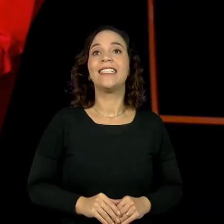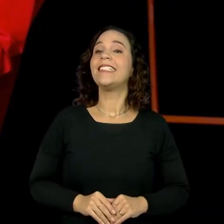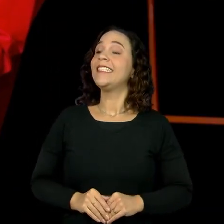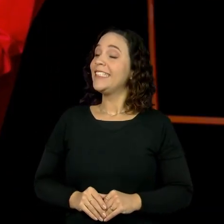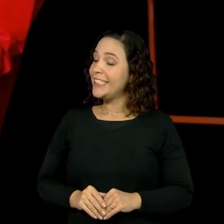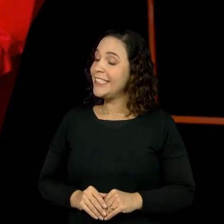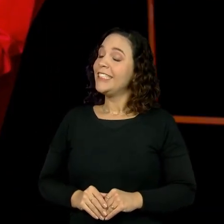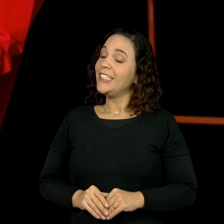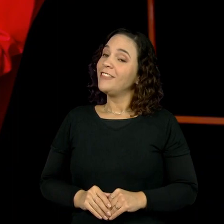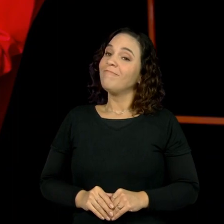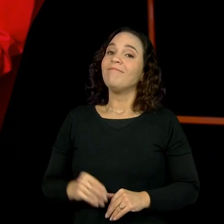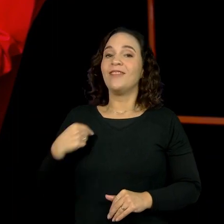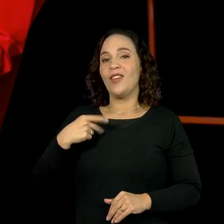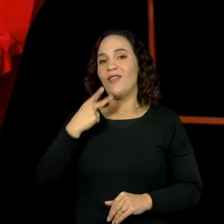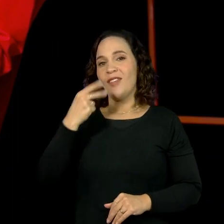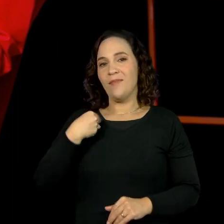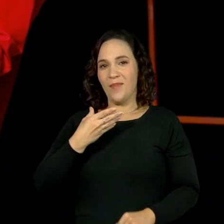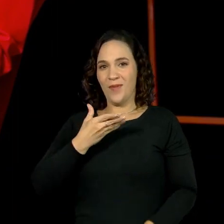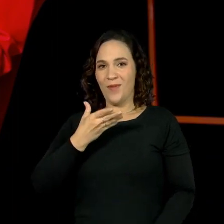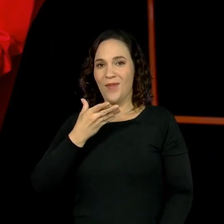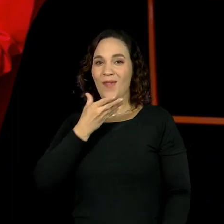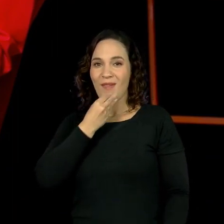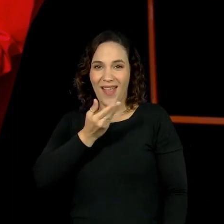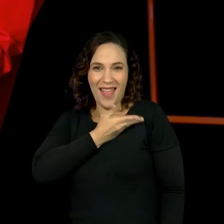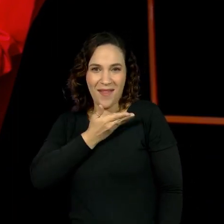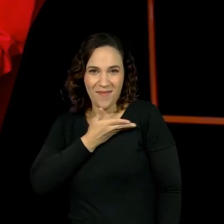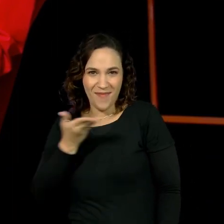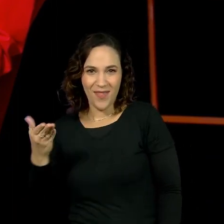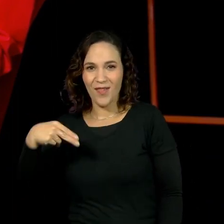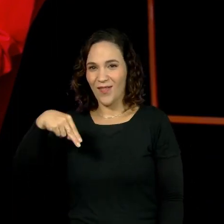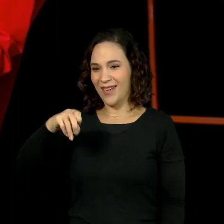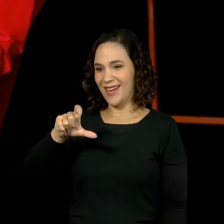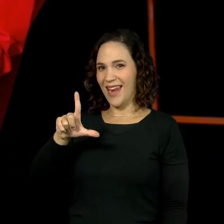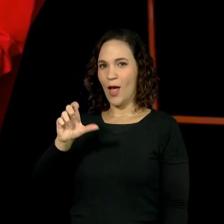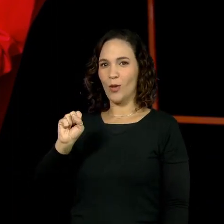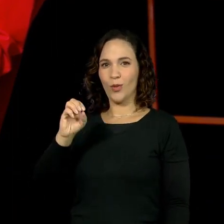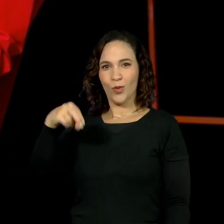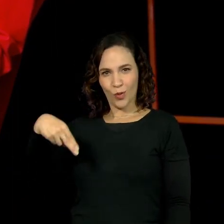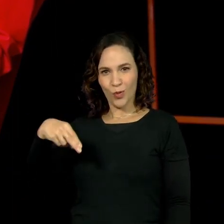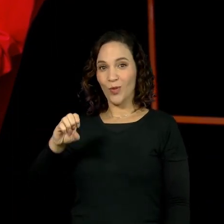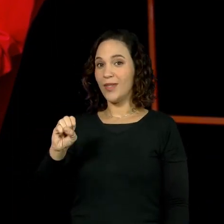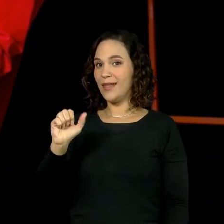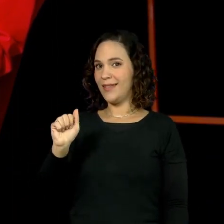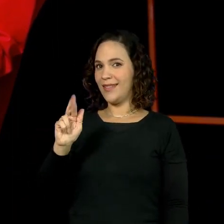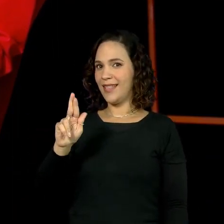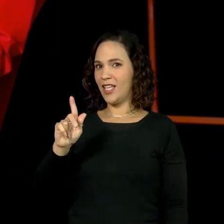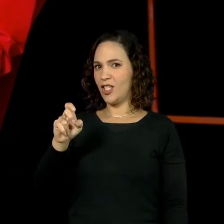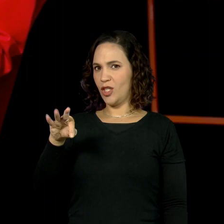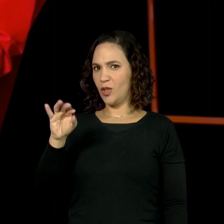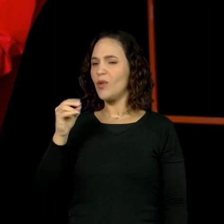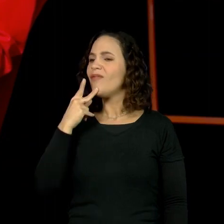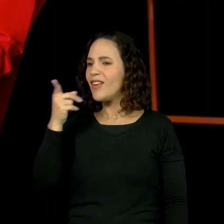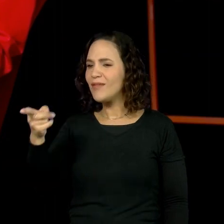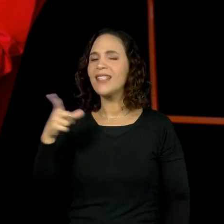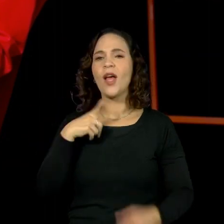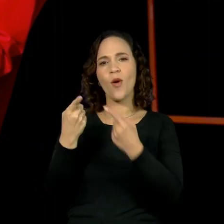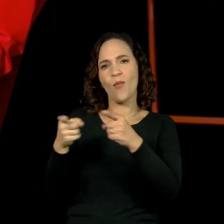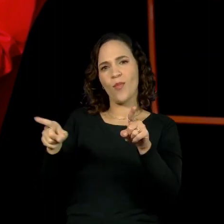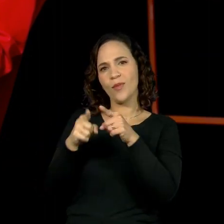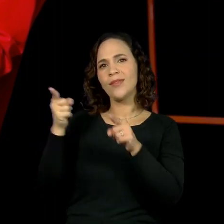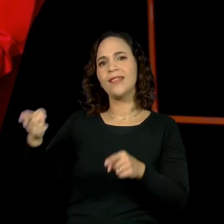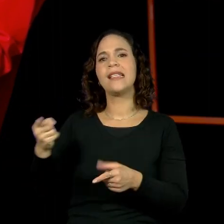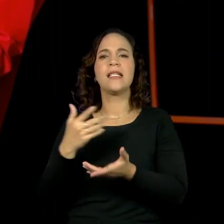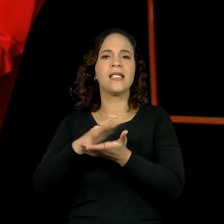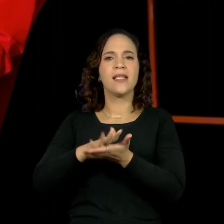Eu dizia sempre ao meu amigo Nelson Sargento, te brincava muito, né? Eu falava, você canta, samba agoniza, mas